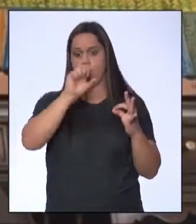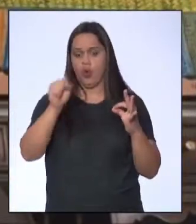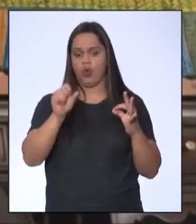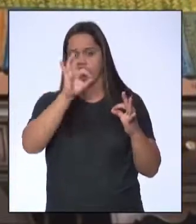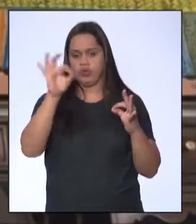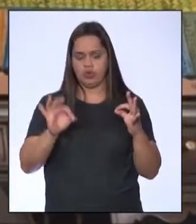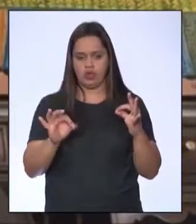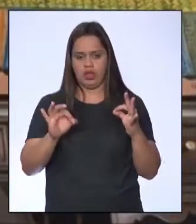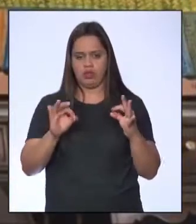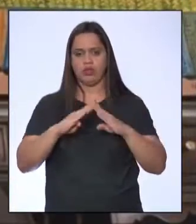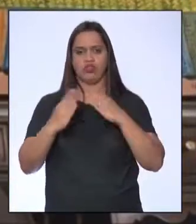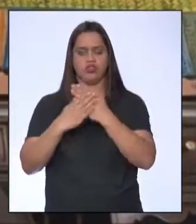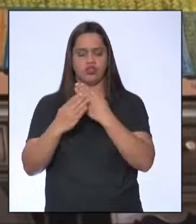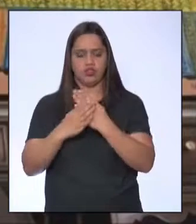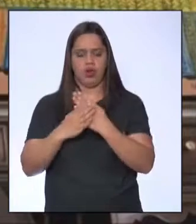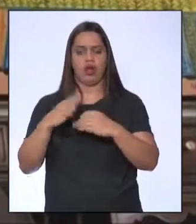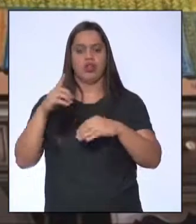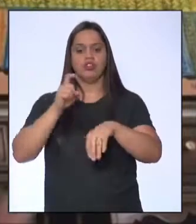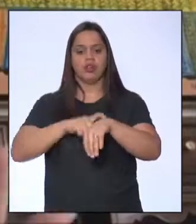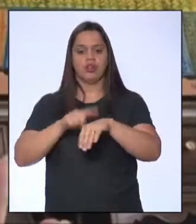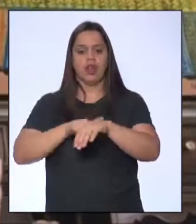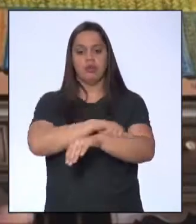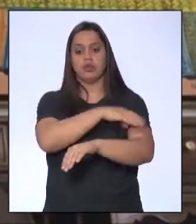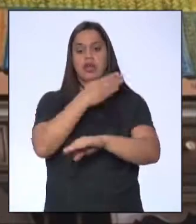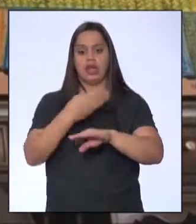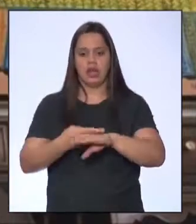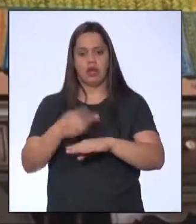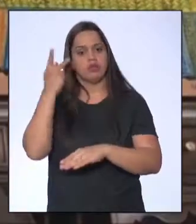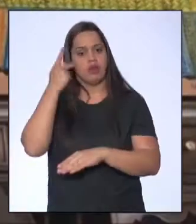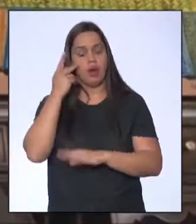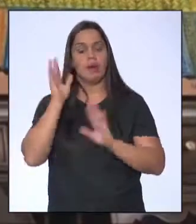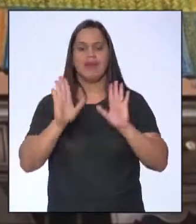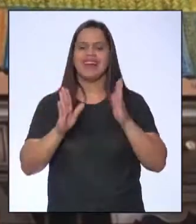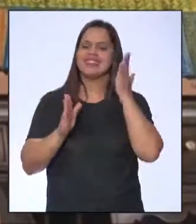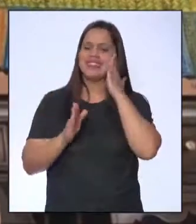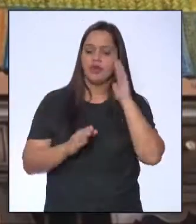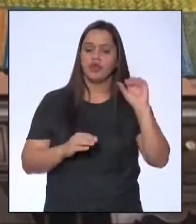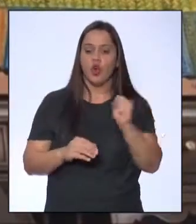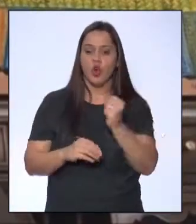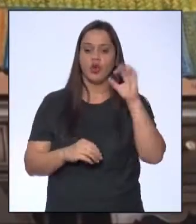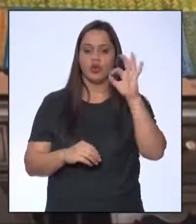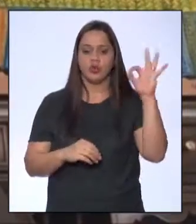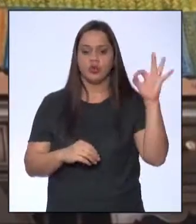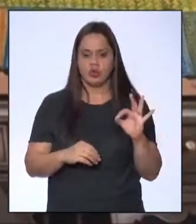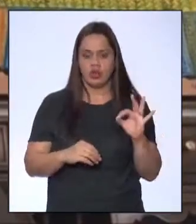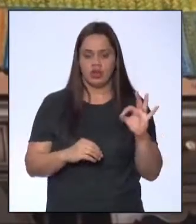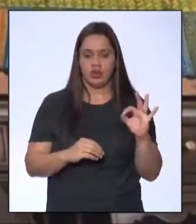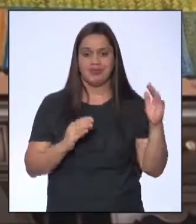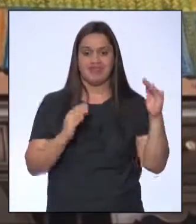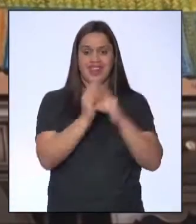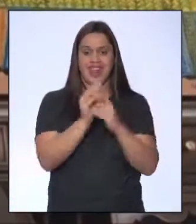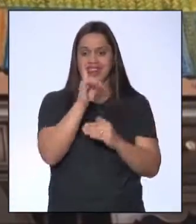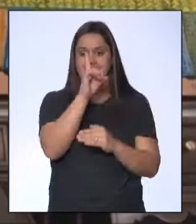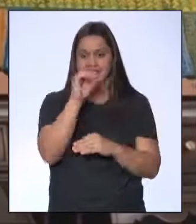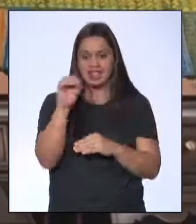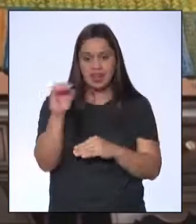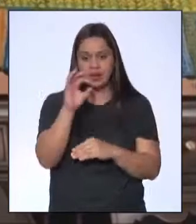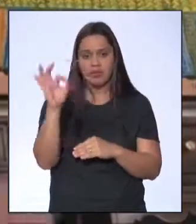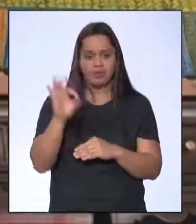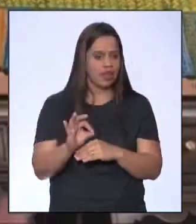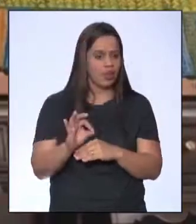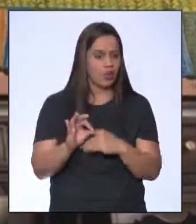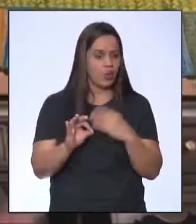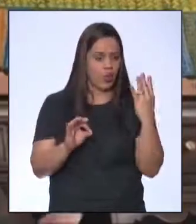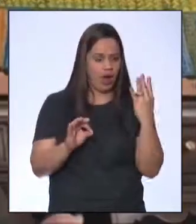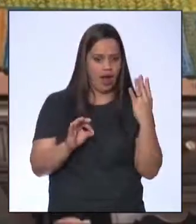de tempo integral em São Paulo. Mas a gente sabe que 8%, para chegar em 100%,